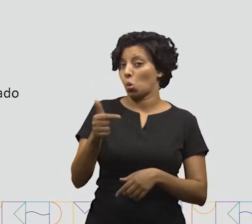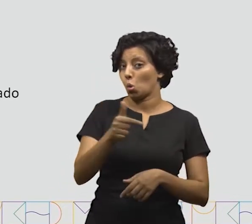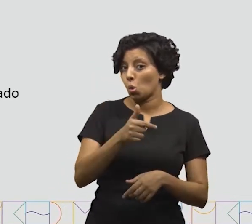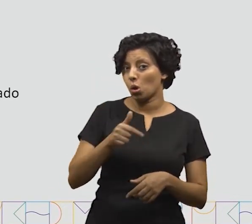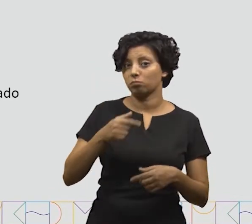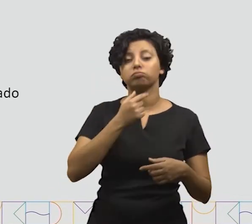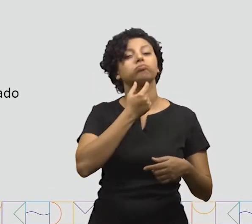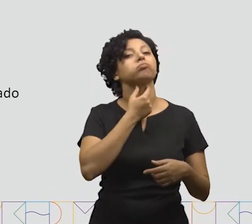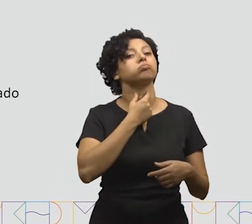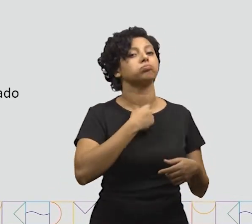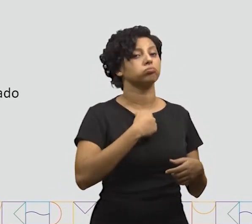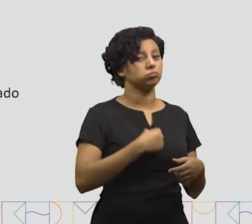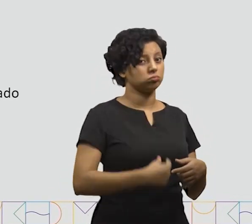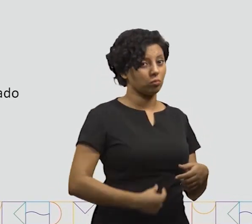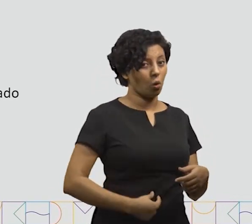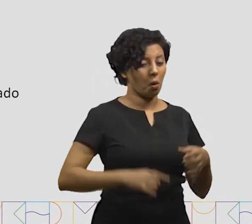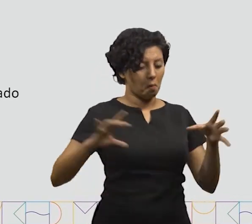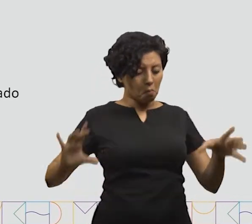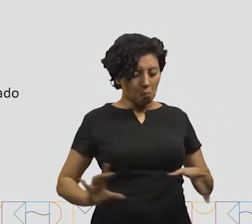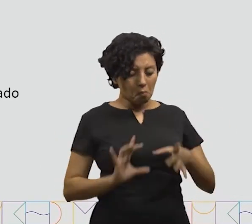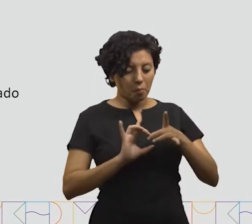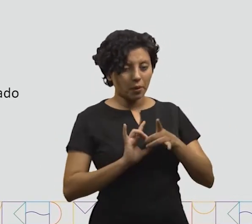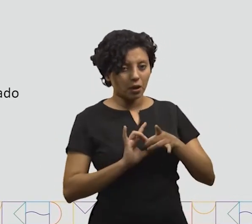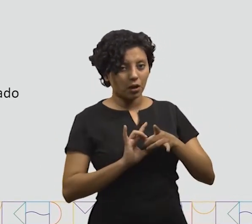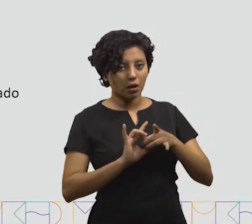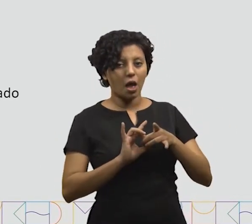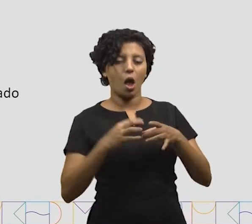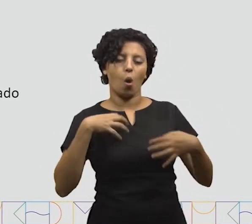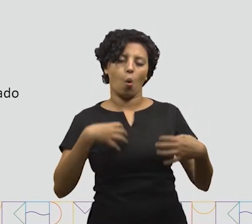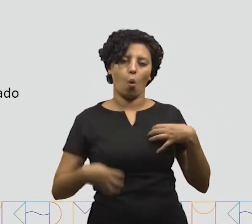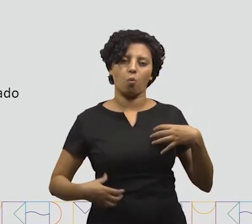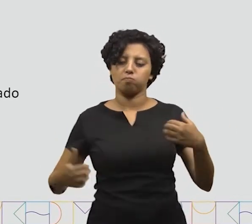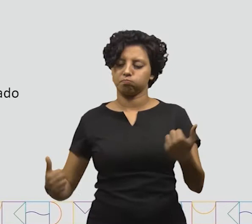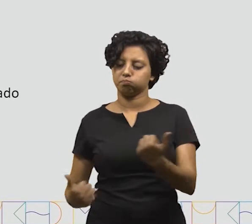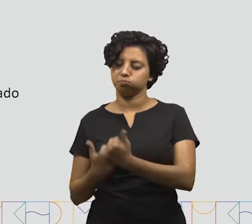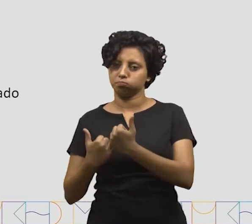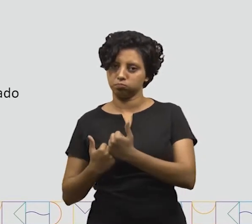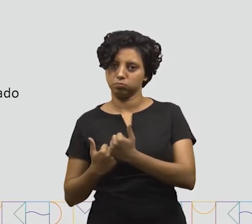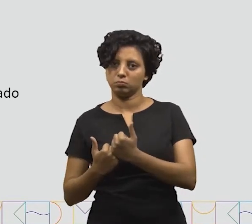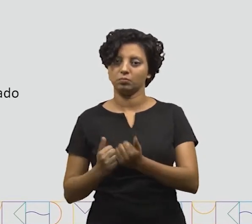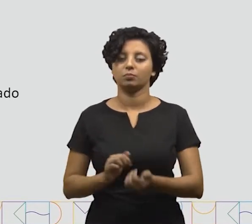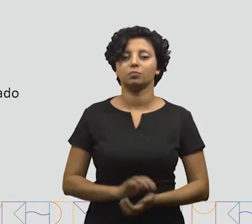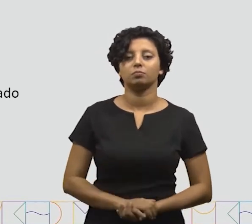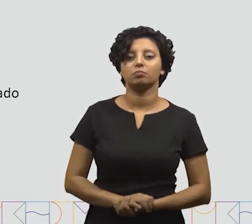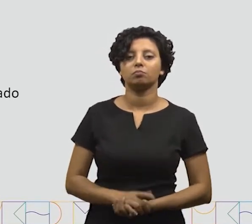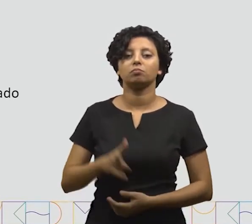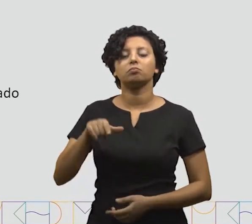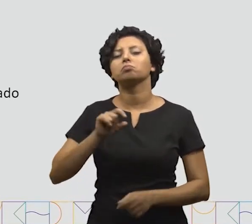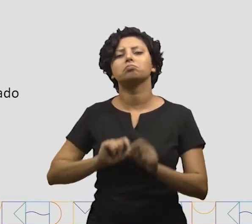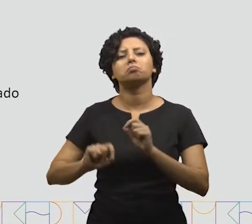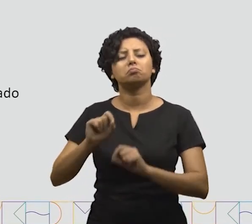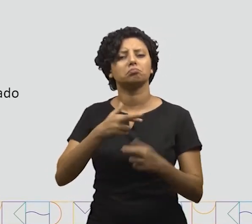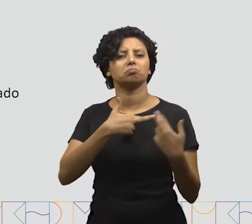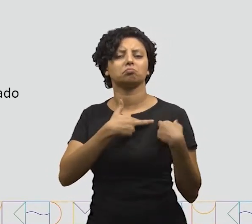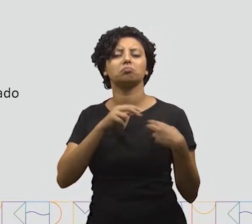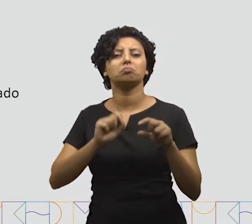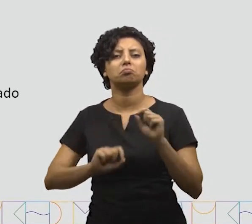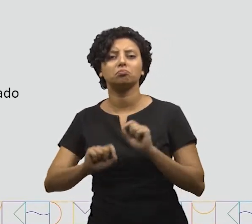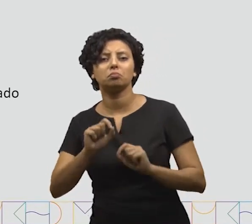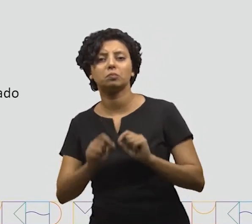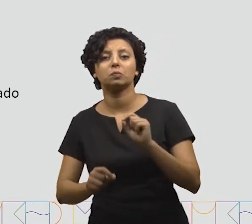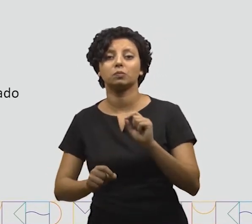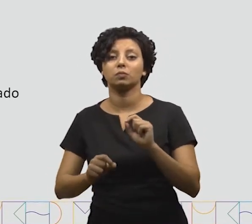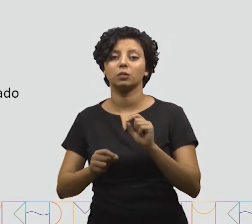tubo digestório diretamente, eles são chamados de órgãos acessórios. Eles são responsáveis por